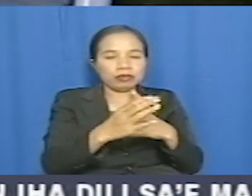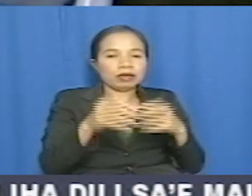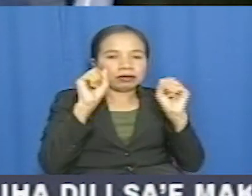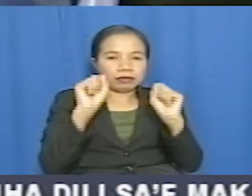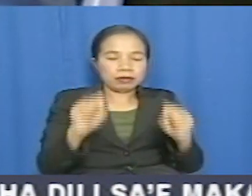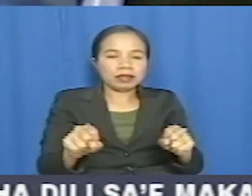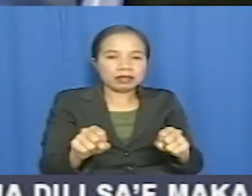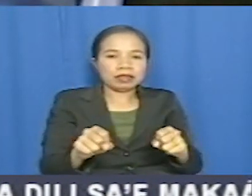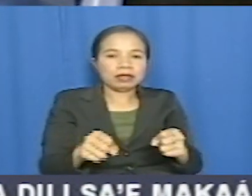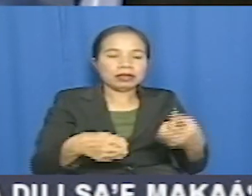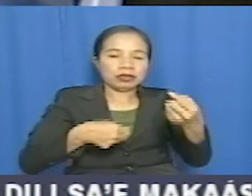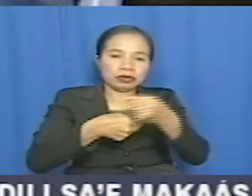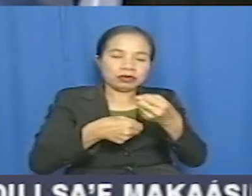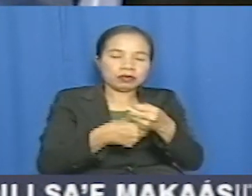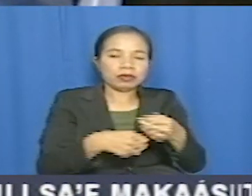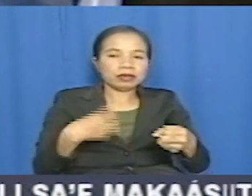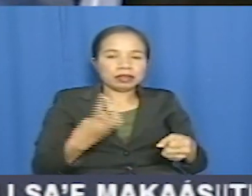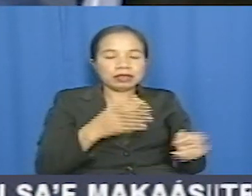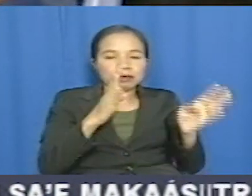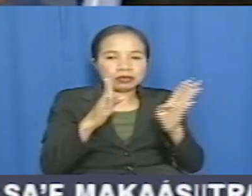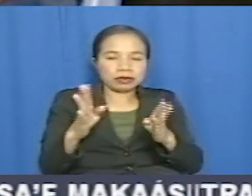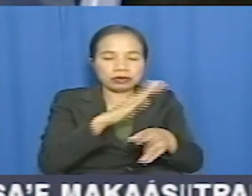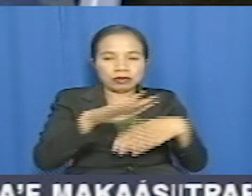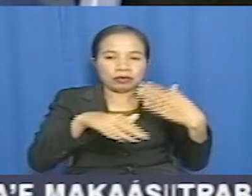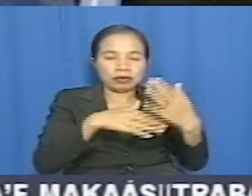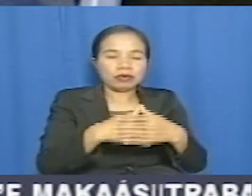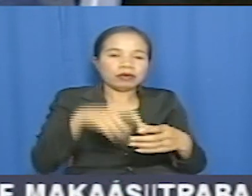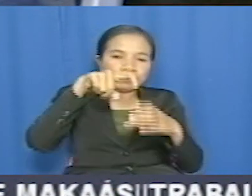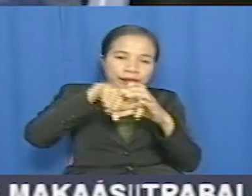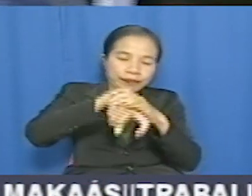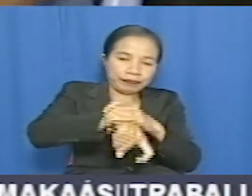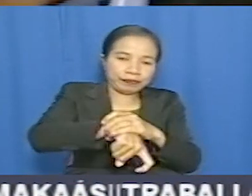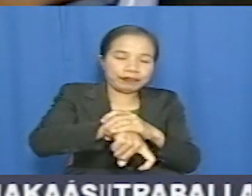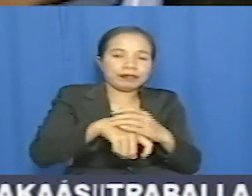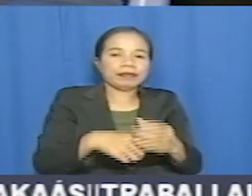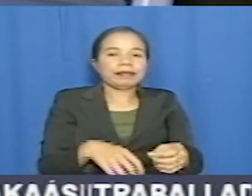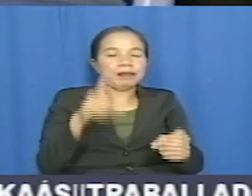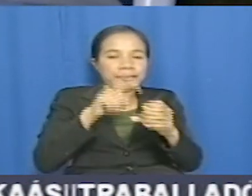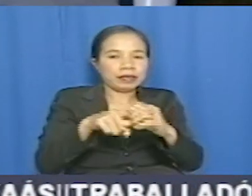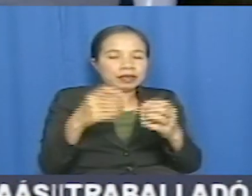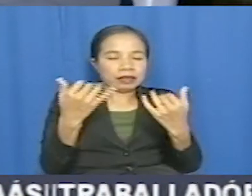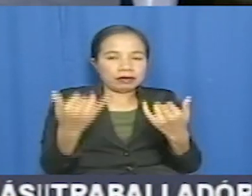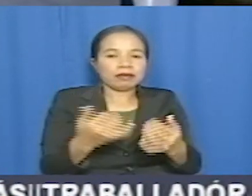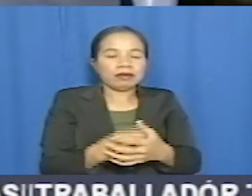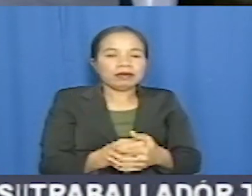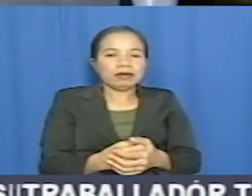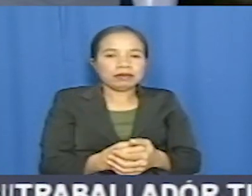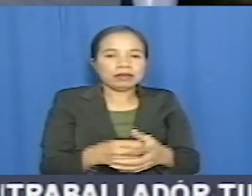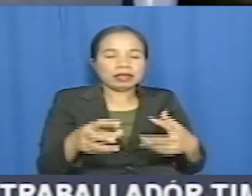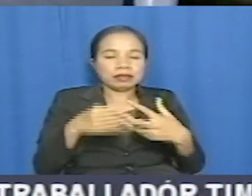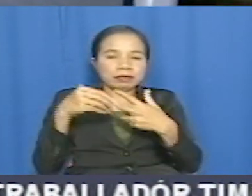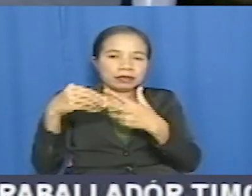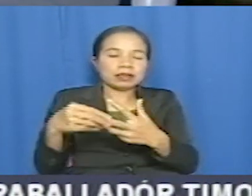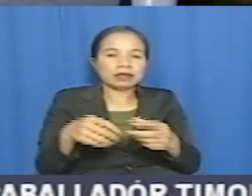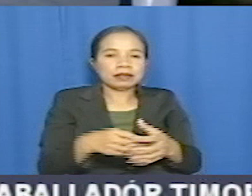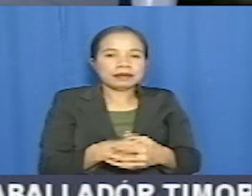bele apoio ita nia proses hoto iha perfurasaun mina ida agora liliu fetok maus